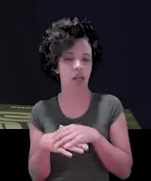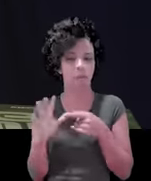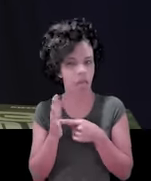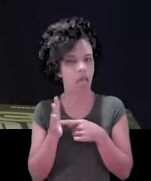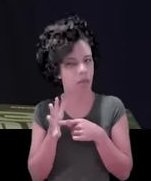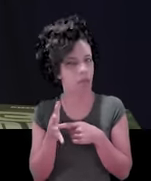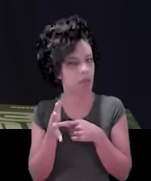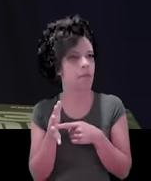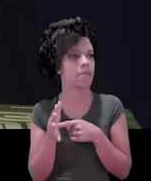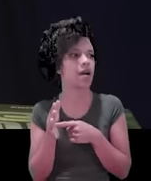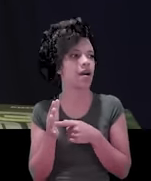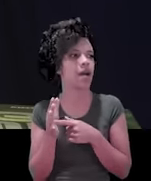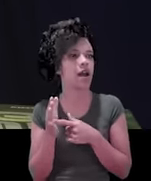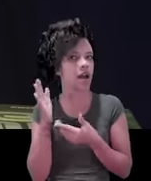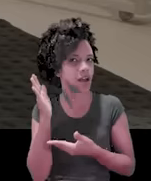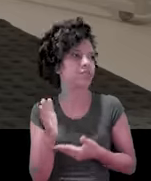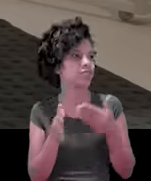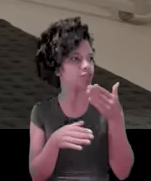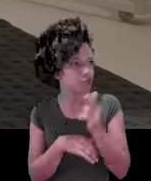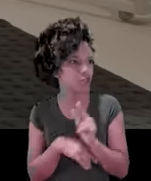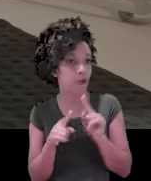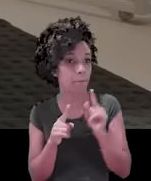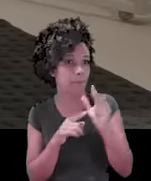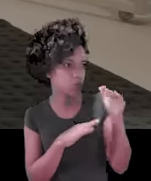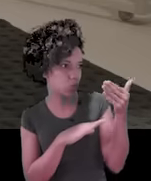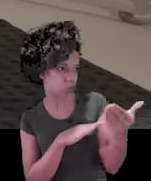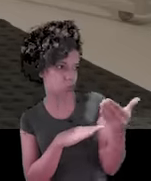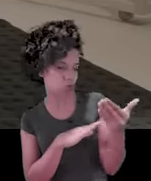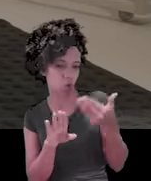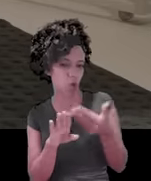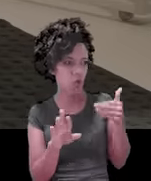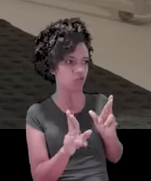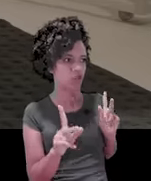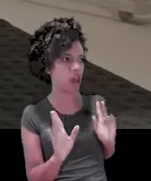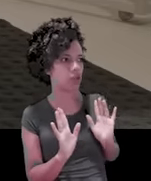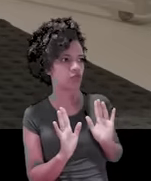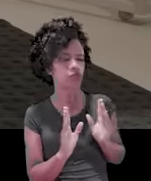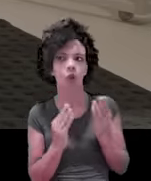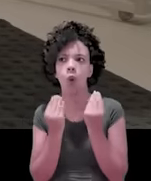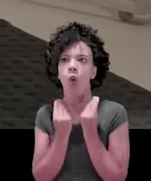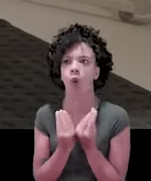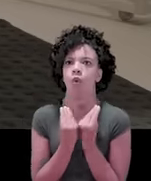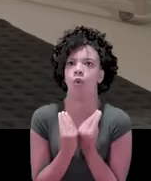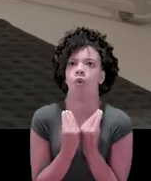é um e motosserra de novo só que tava do outro lado velho o posto ficou com esses maluco